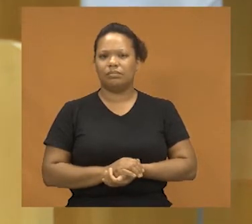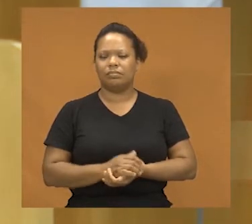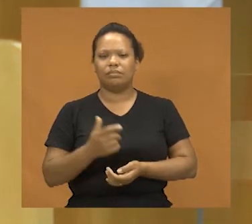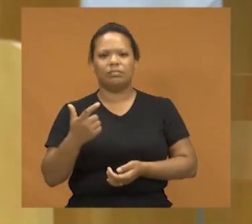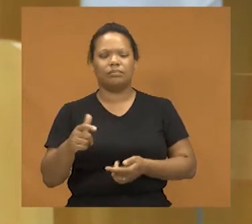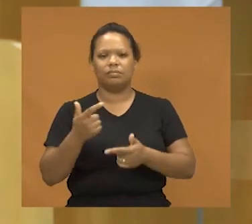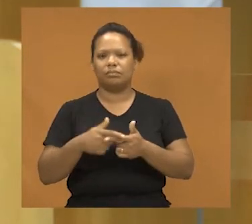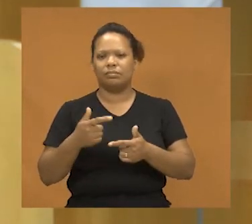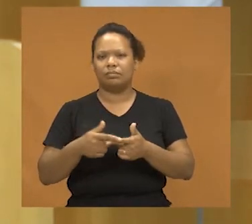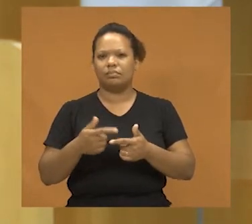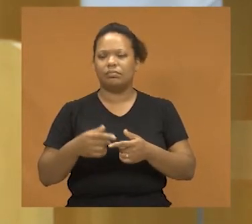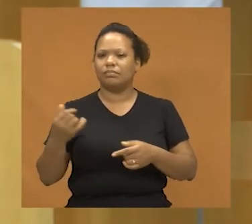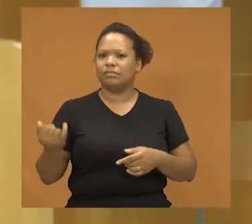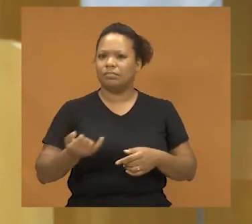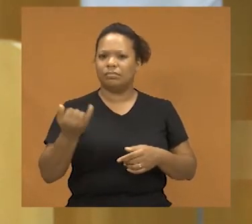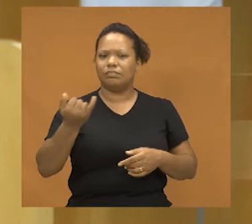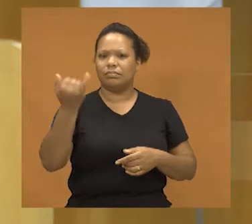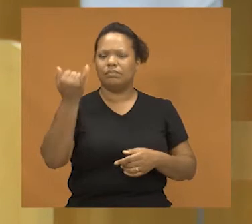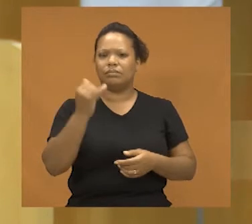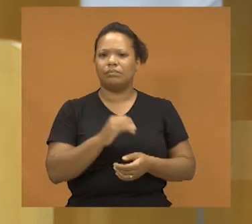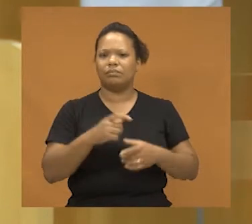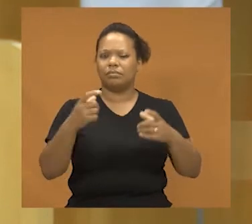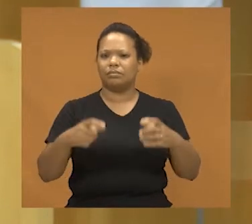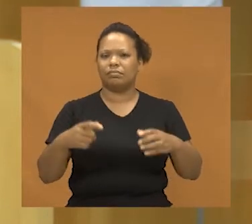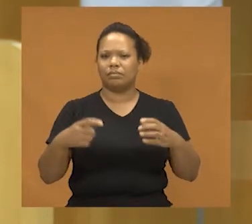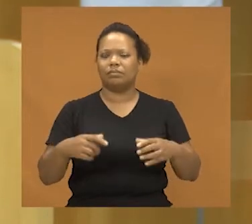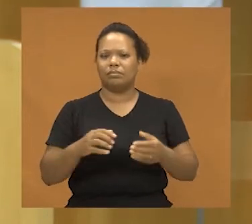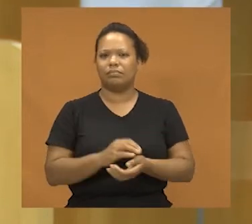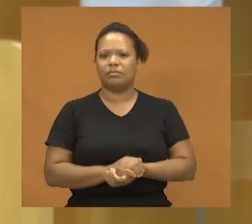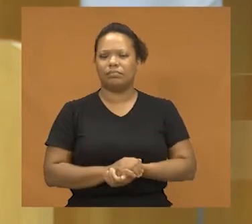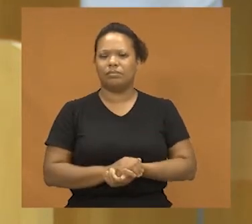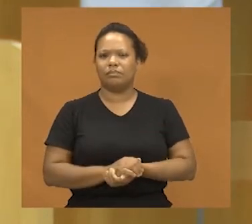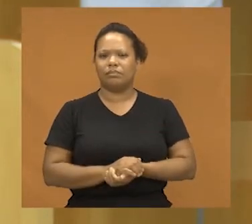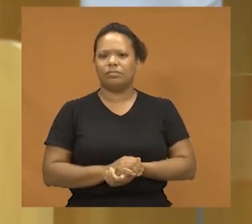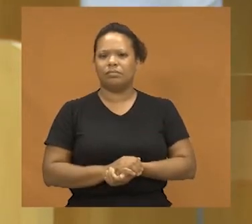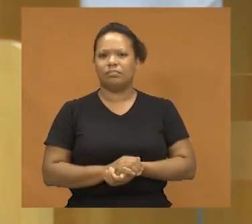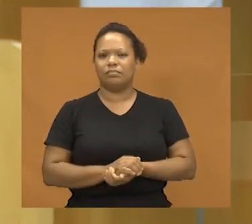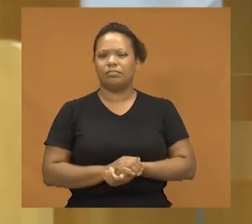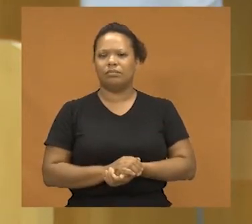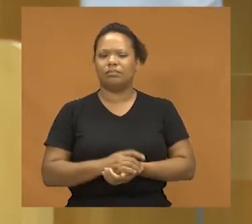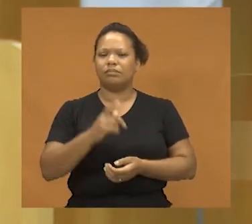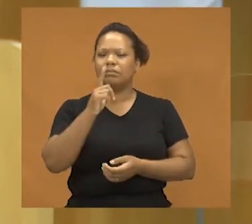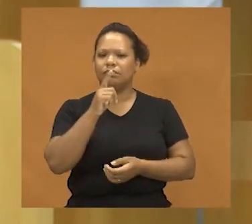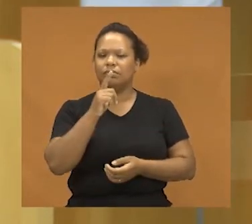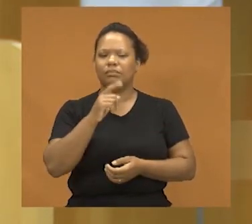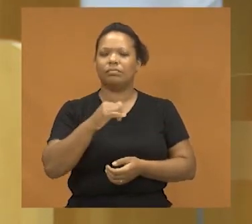Outro problema muito importante no nosso bairro é com relação à largura das